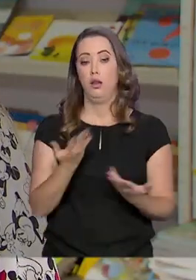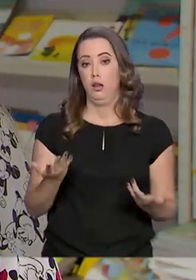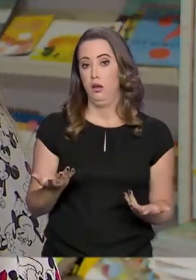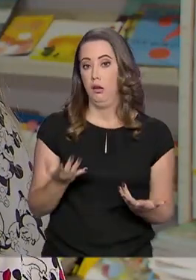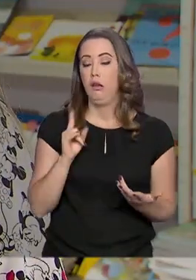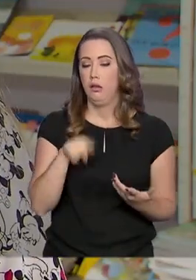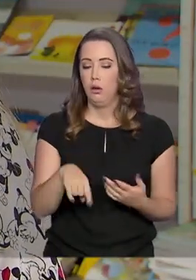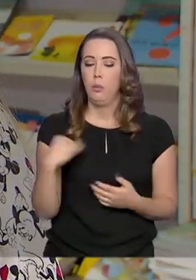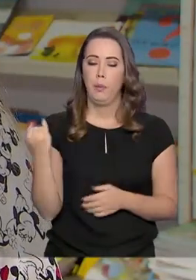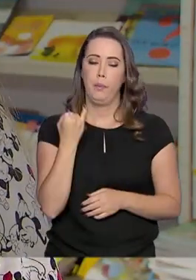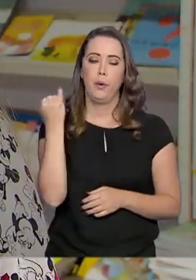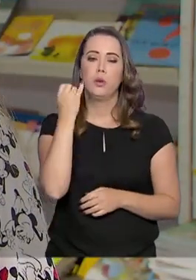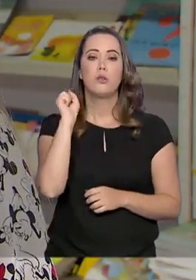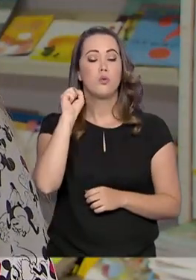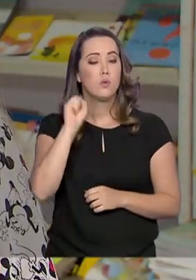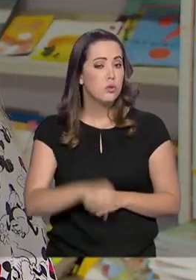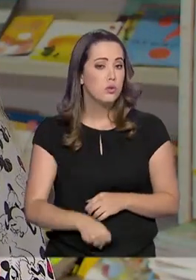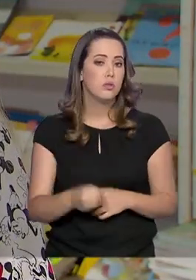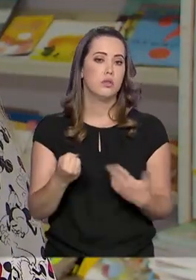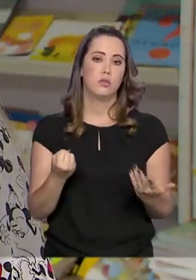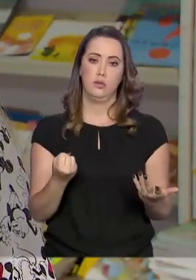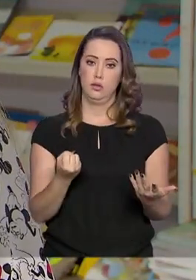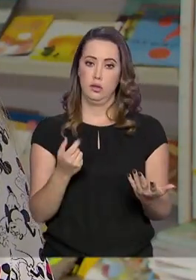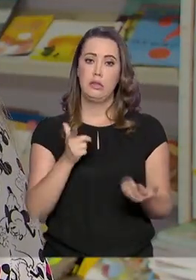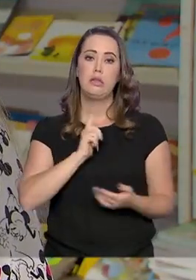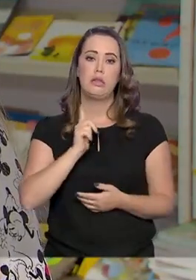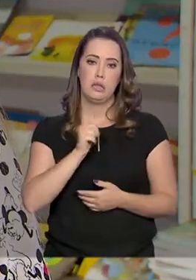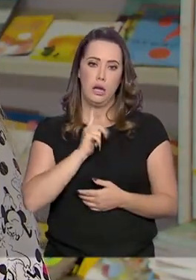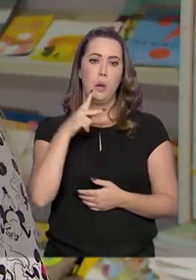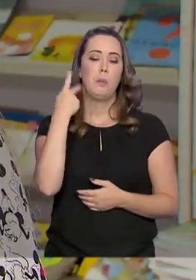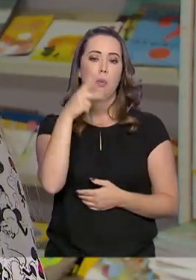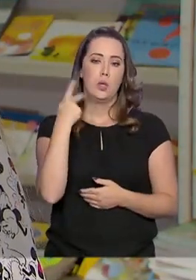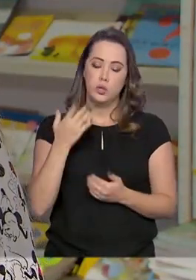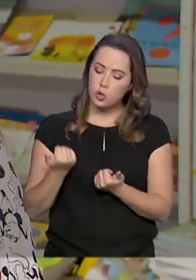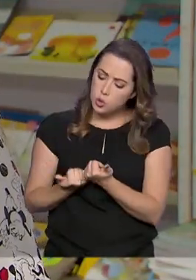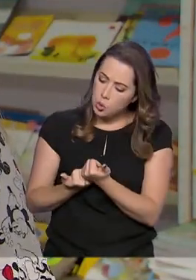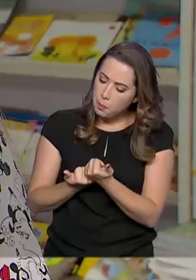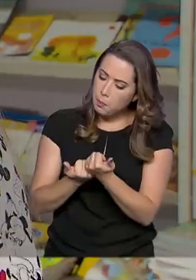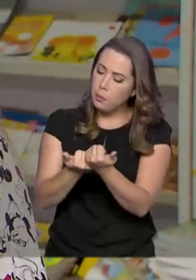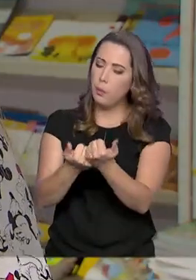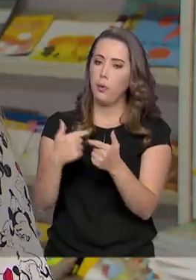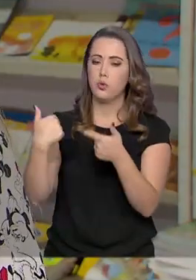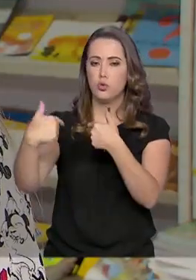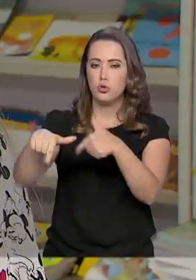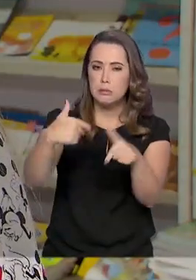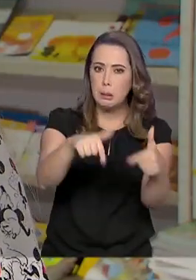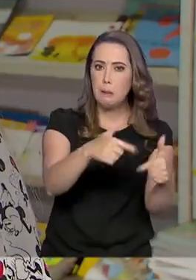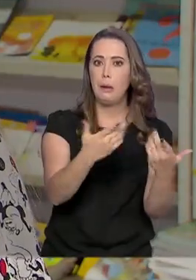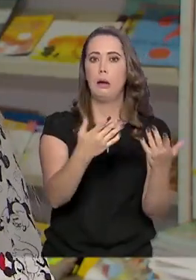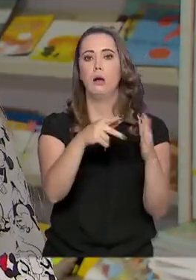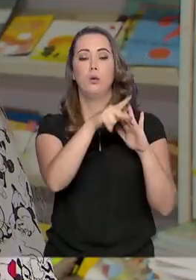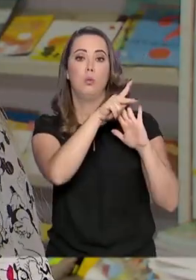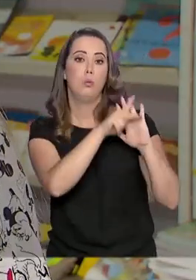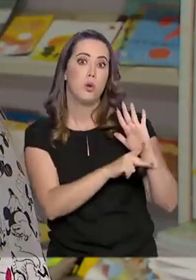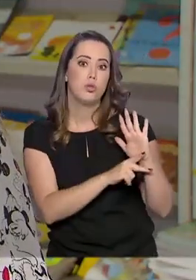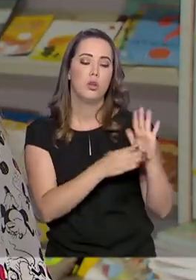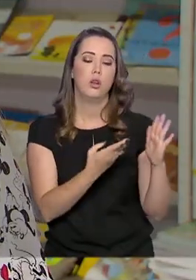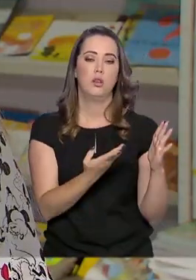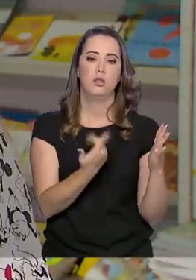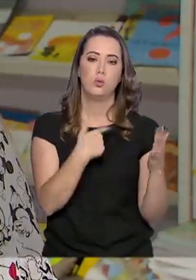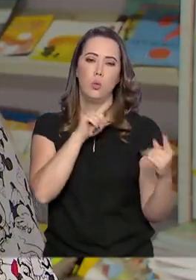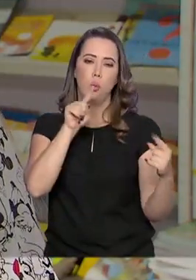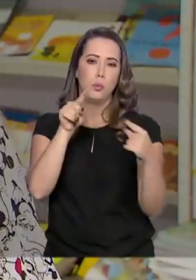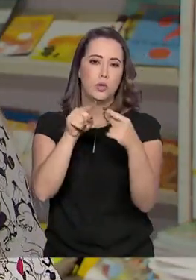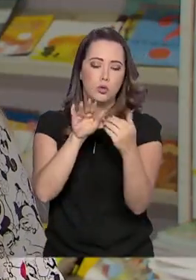Então, é fundamental, sim, que existam políticas, ações, projetos, voltados